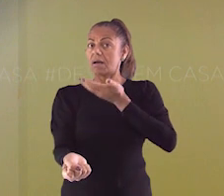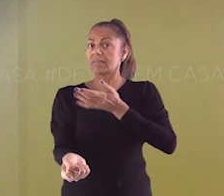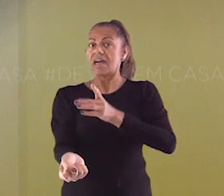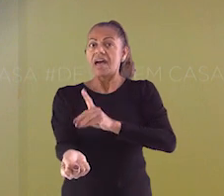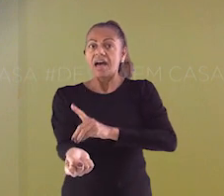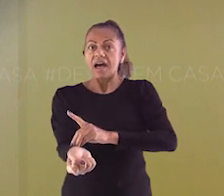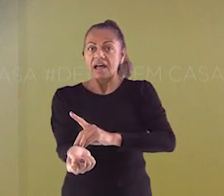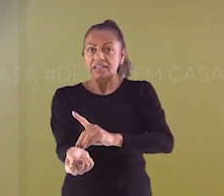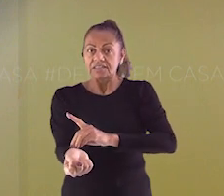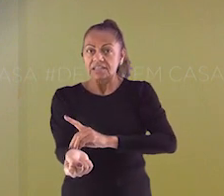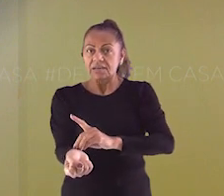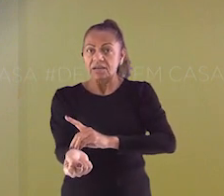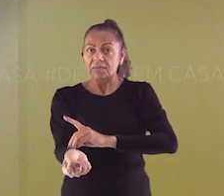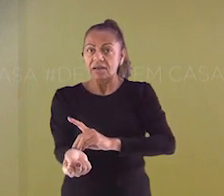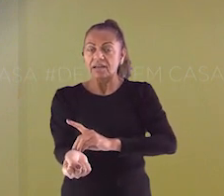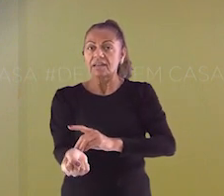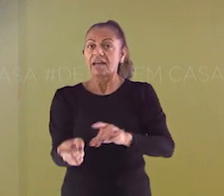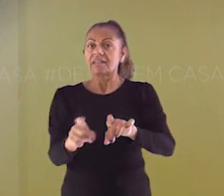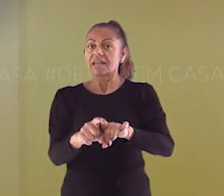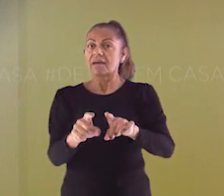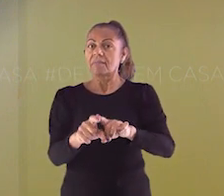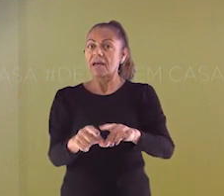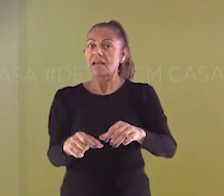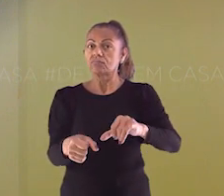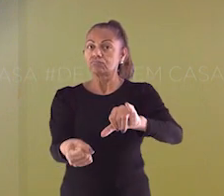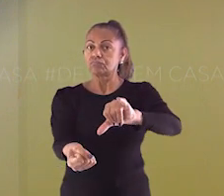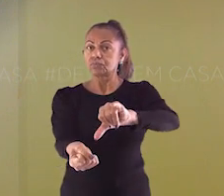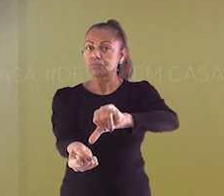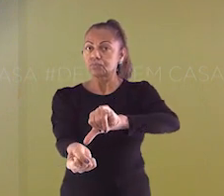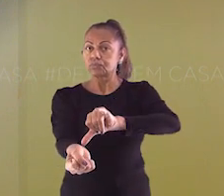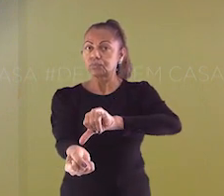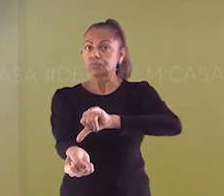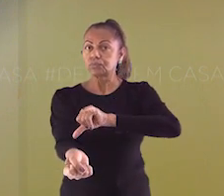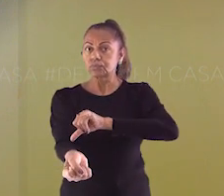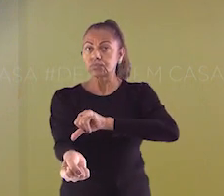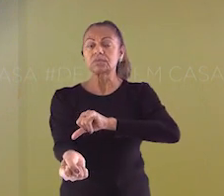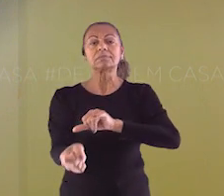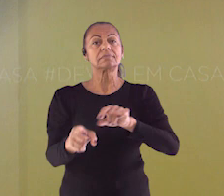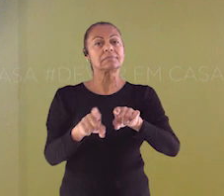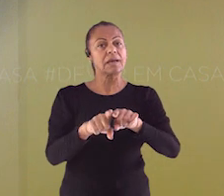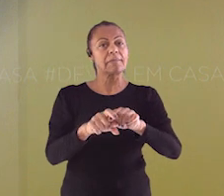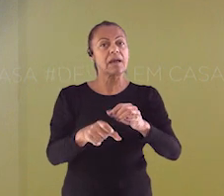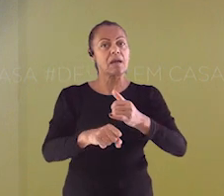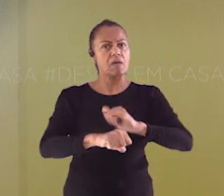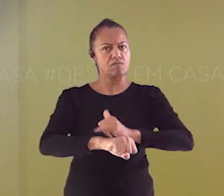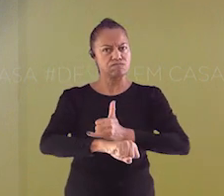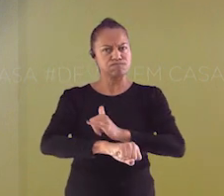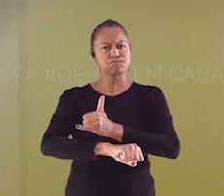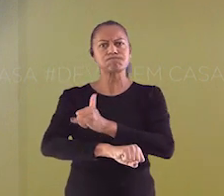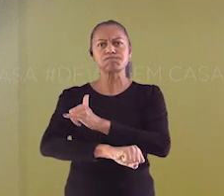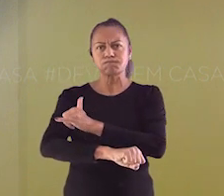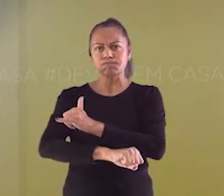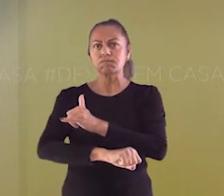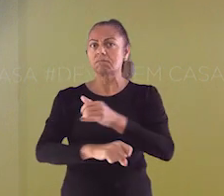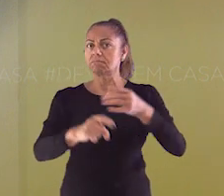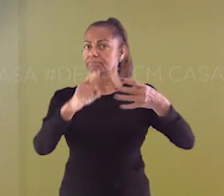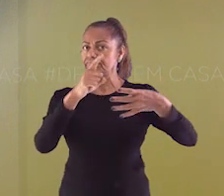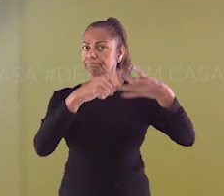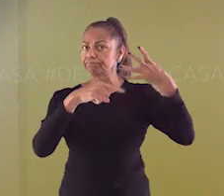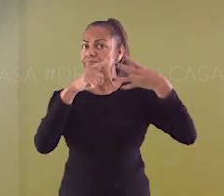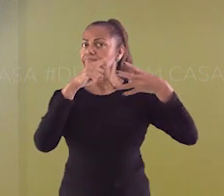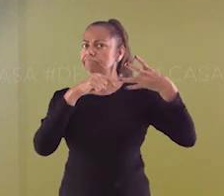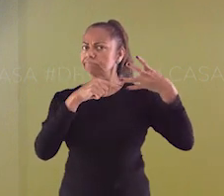pressão alta, a diabetes, o colesterol elevado e a obesidade. Quem de vocês que está